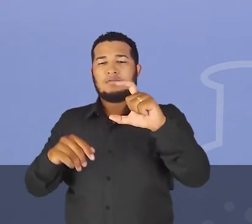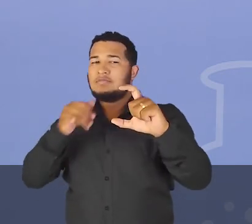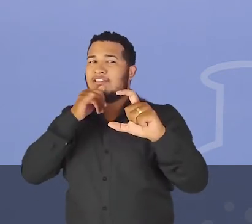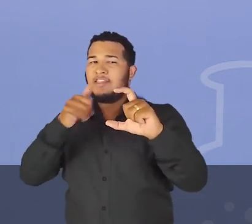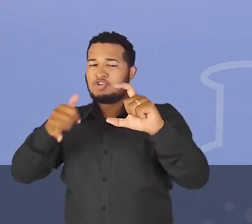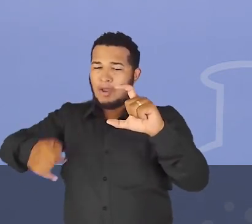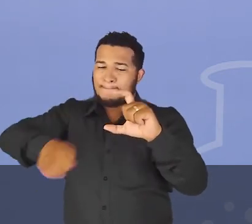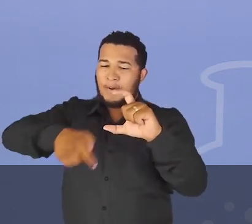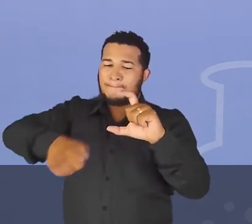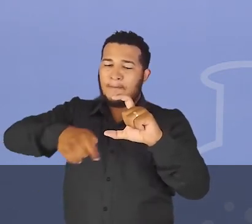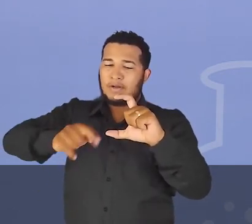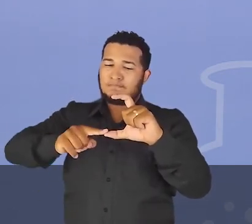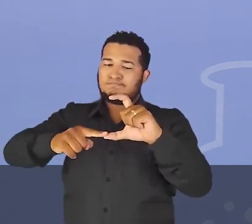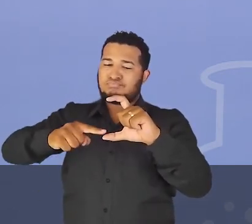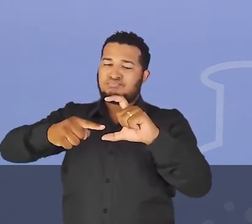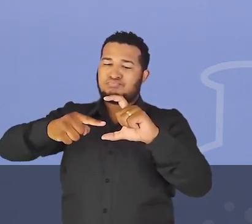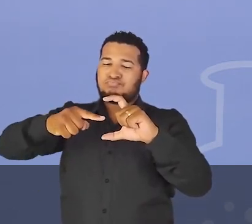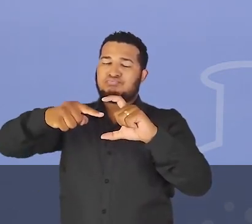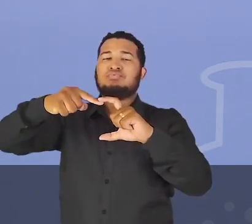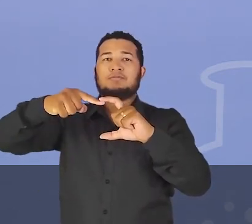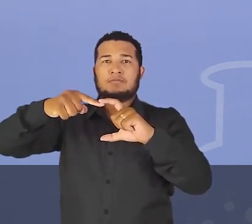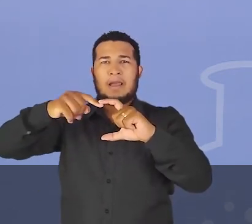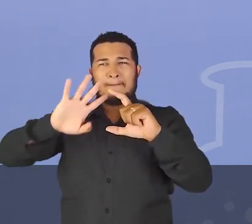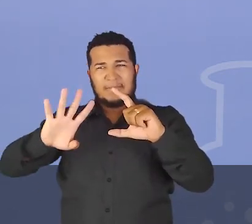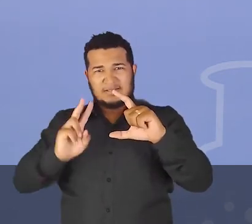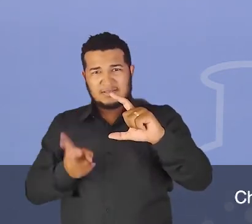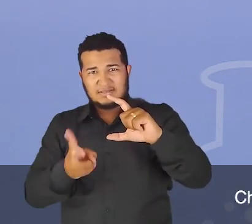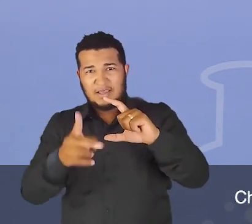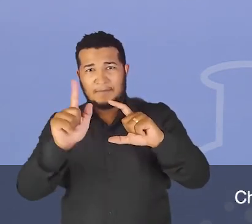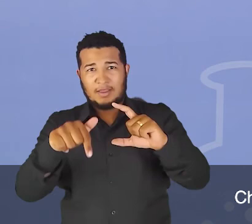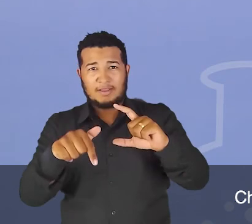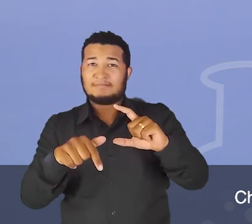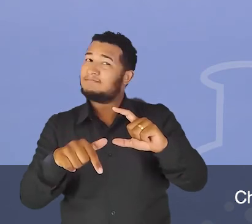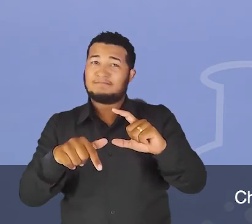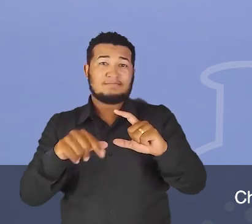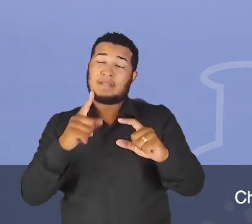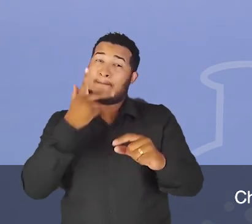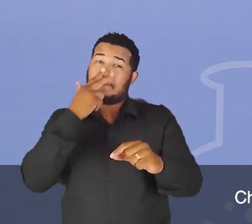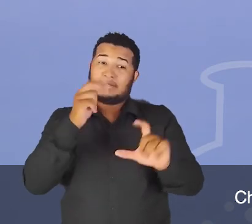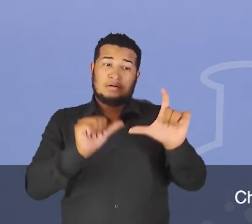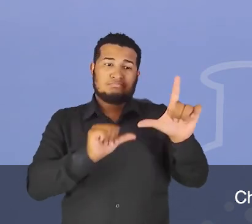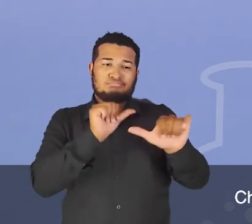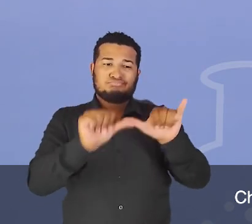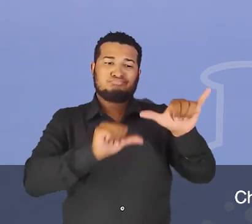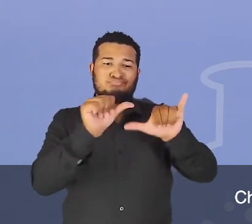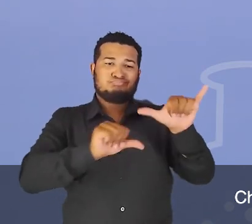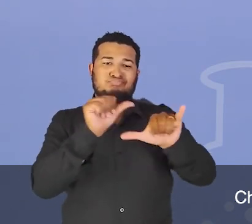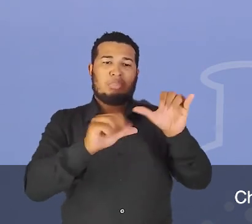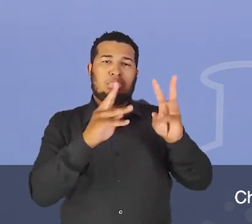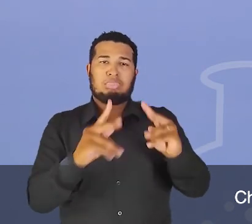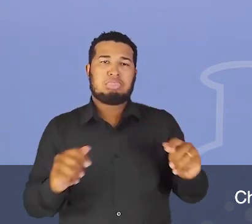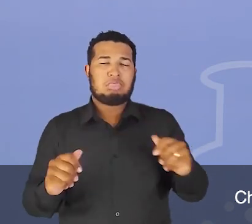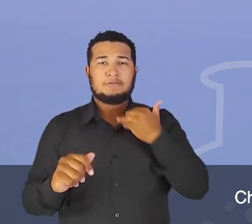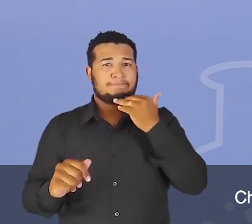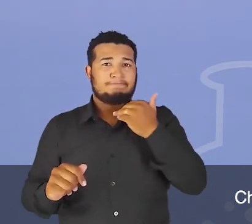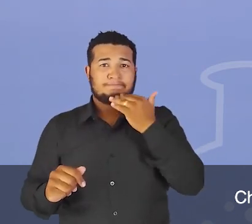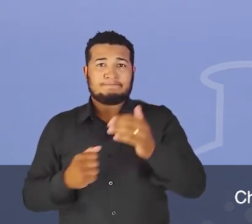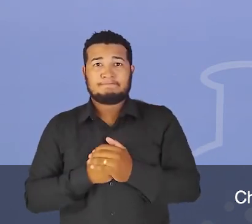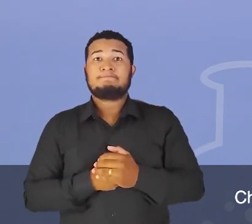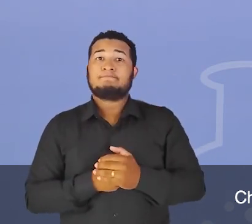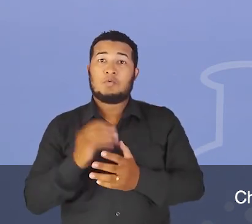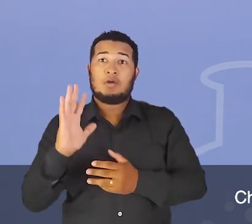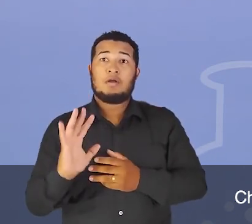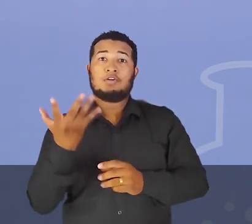para sempre. A gente sabe disso, né? A gente fala que a pilha vicia, né? Chega uma hora que a reação reversível, ela para de acontecer. Então, o que